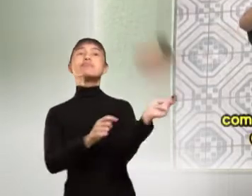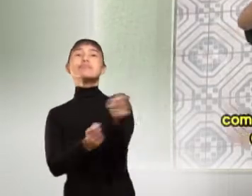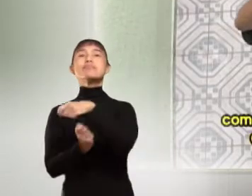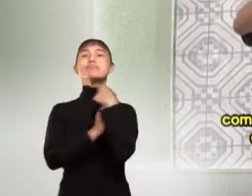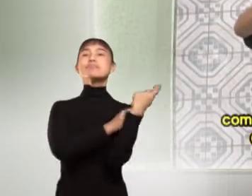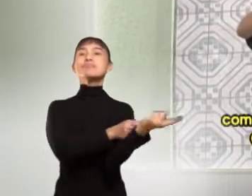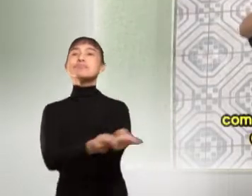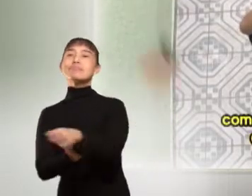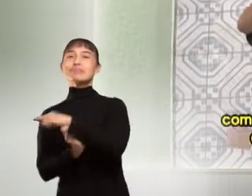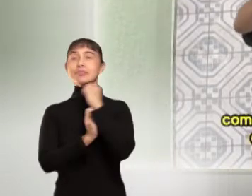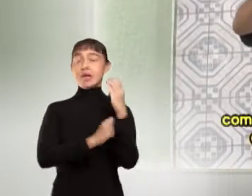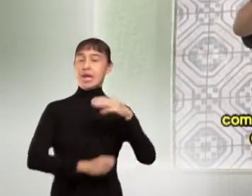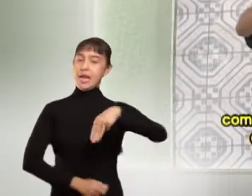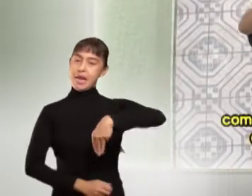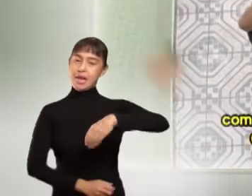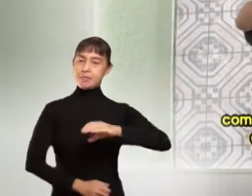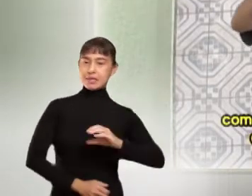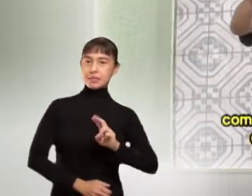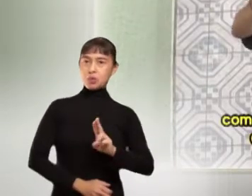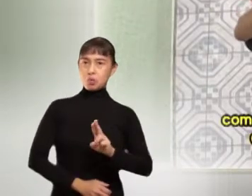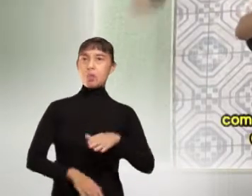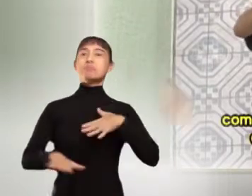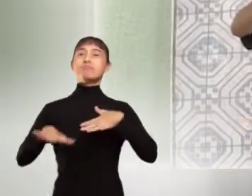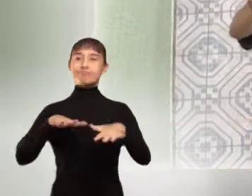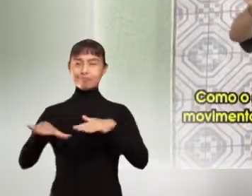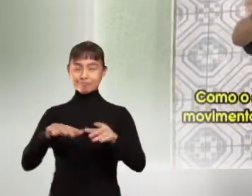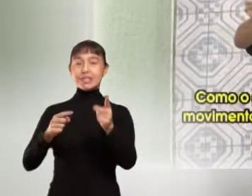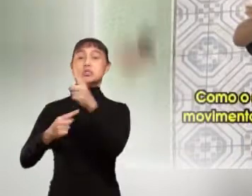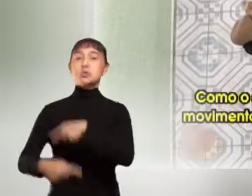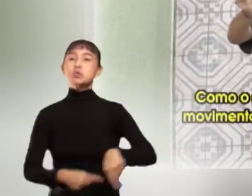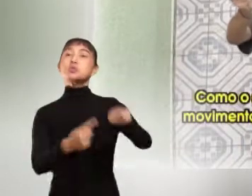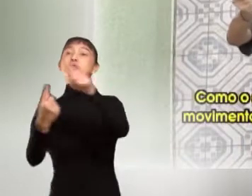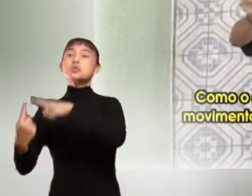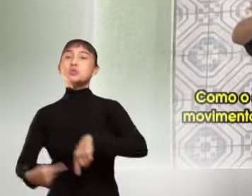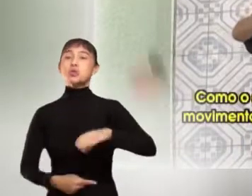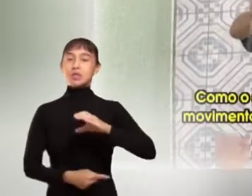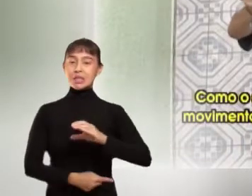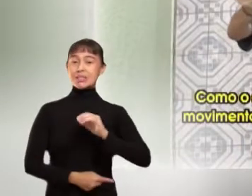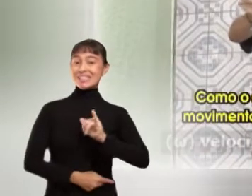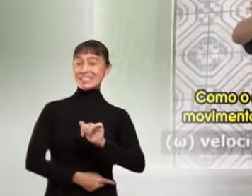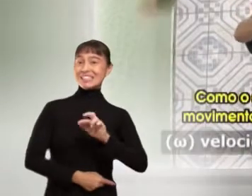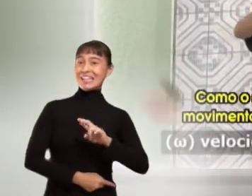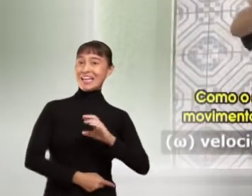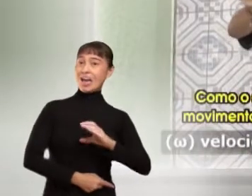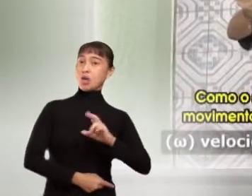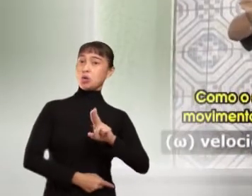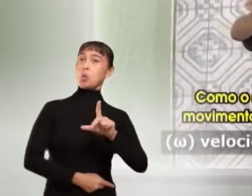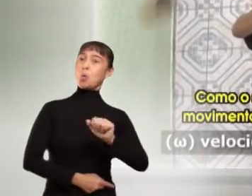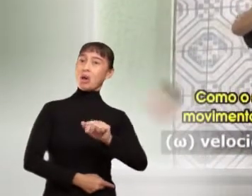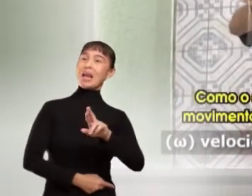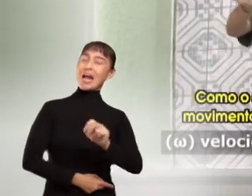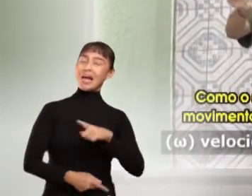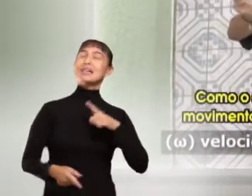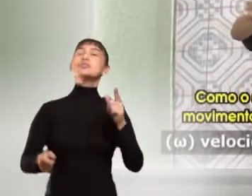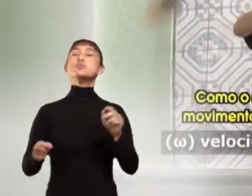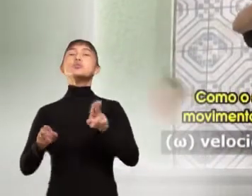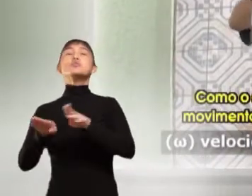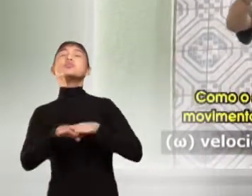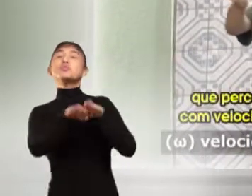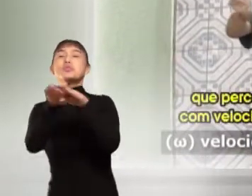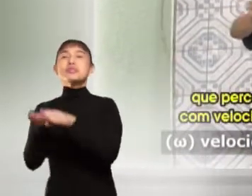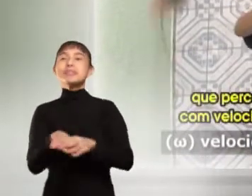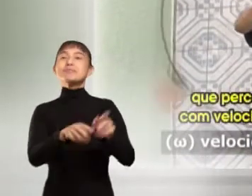o MCU, Movimento Circular Uniforme. Como seu nome indica, este é um movimento descrito por